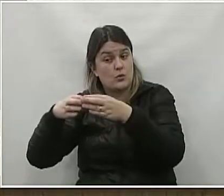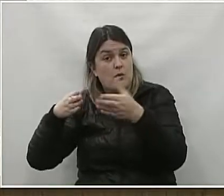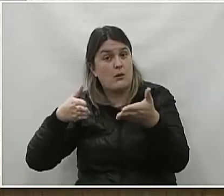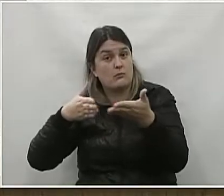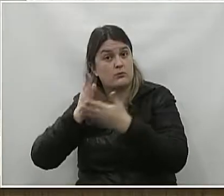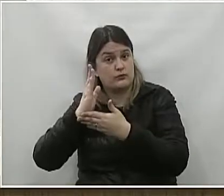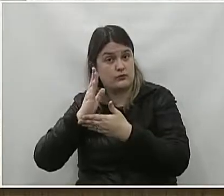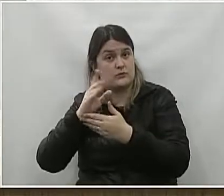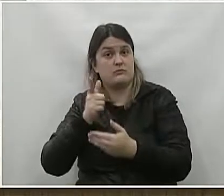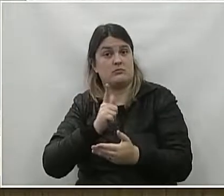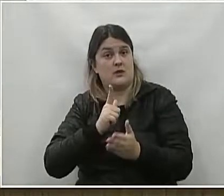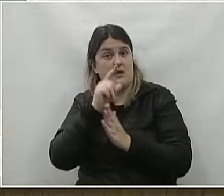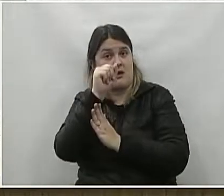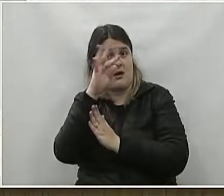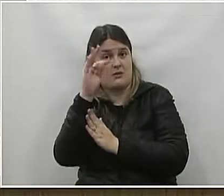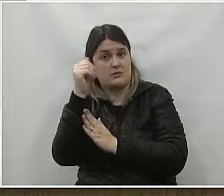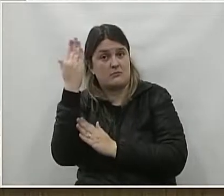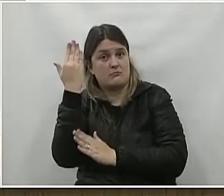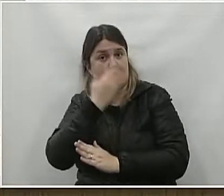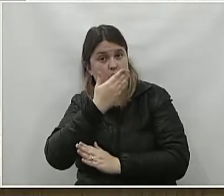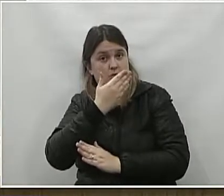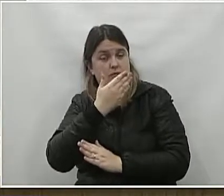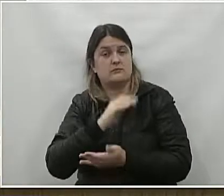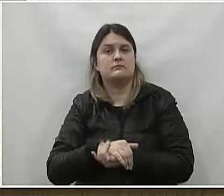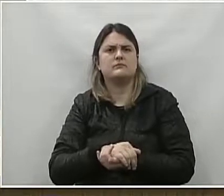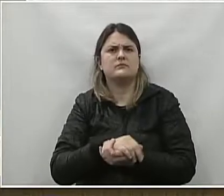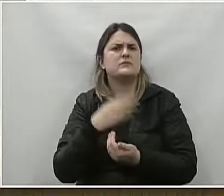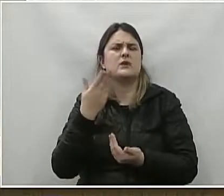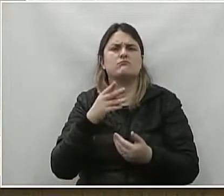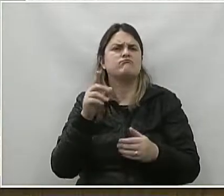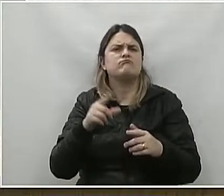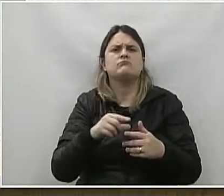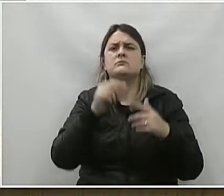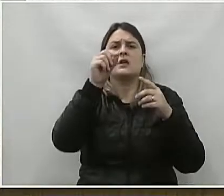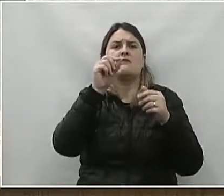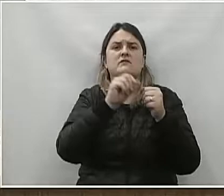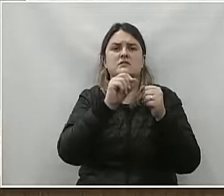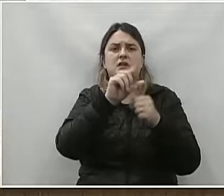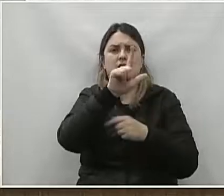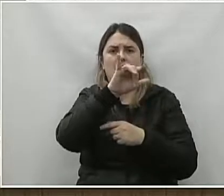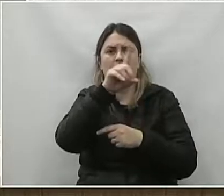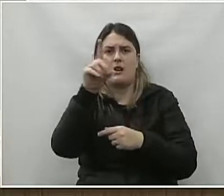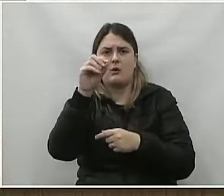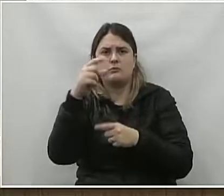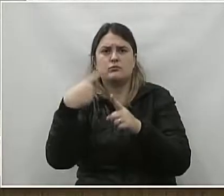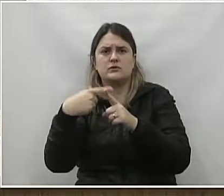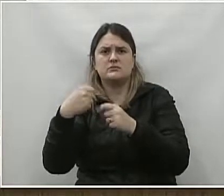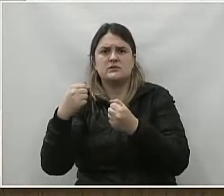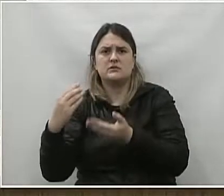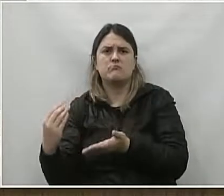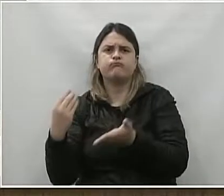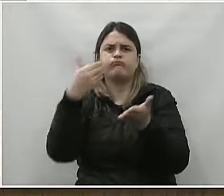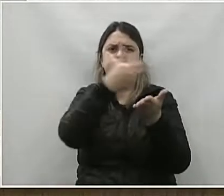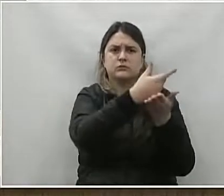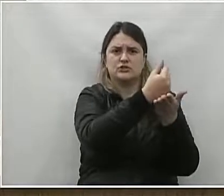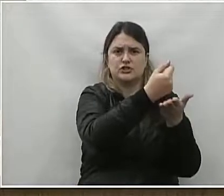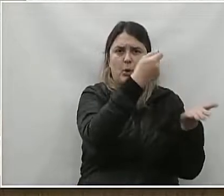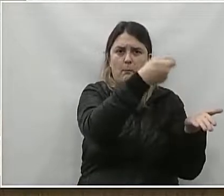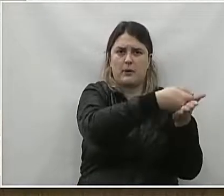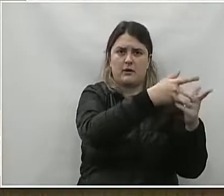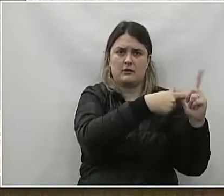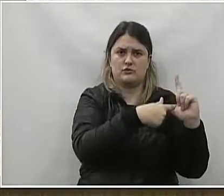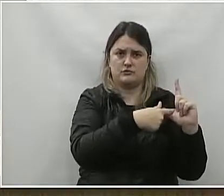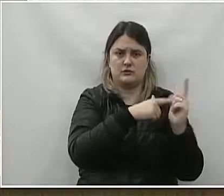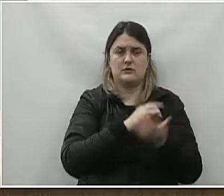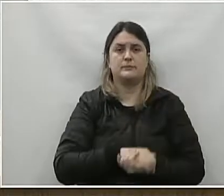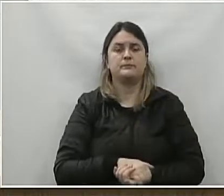decidiu-se que ia ser colocado no leilão, porque precisa fazer o aporte do fundo de previdência dos